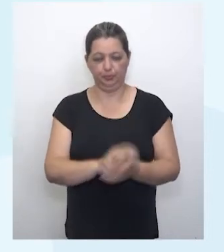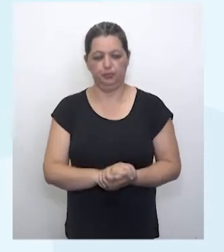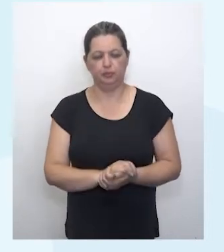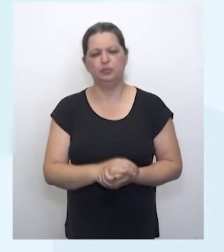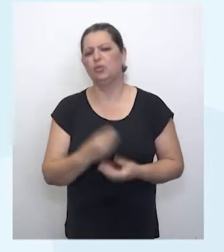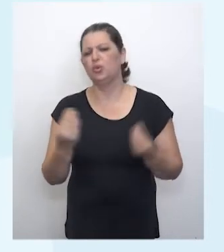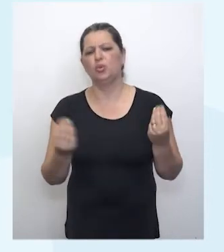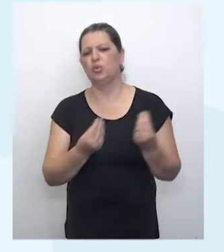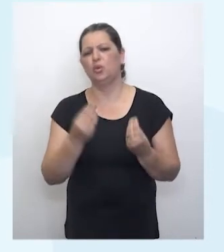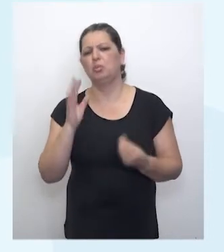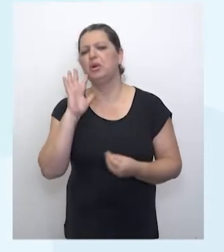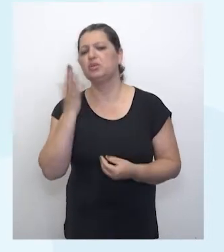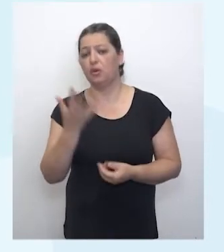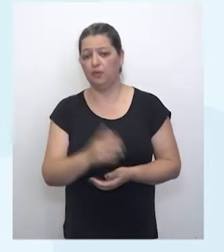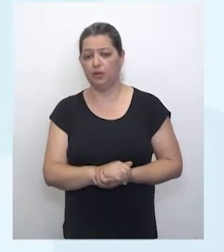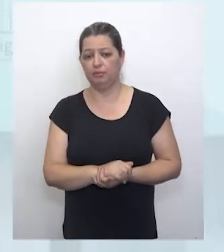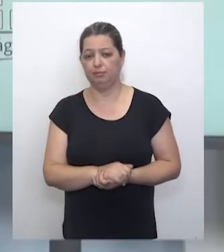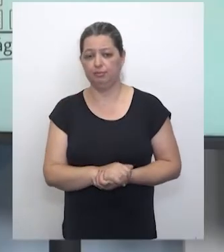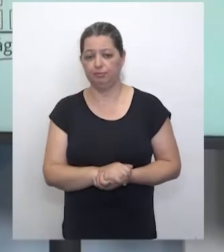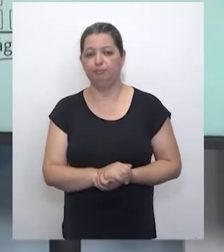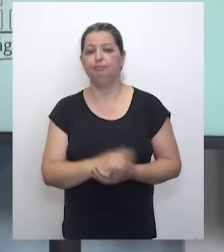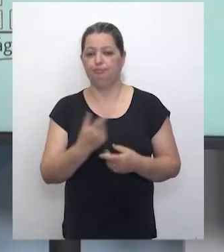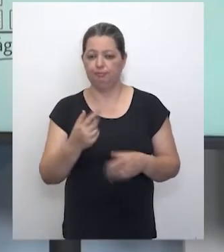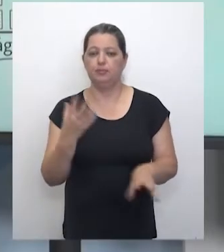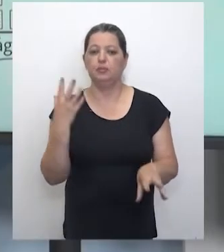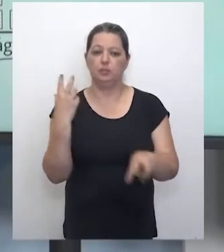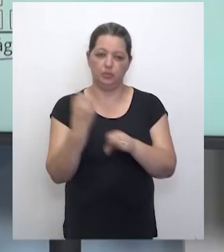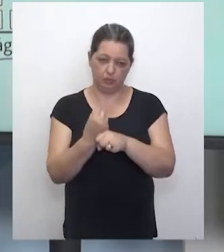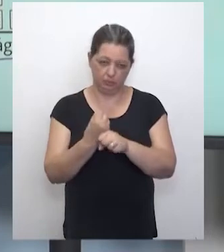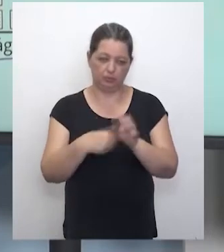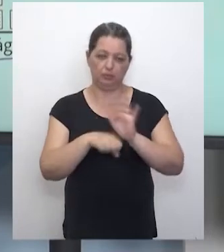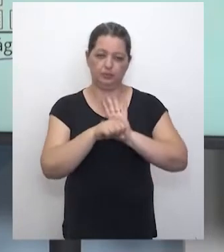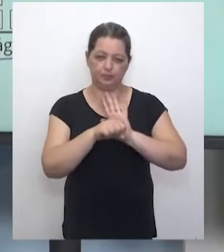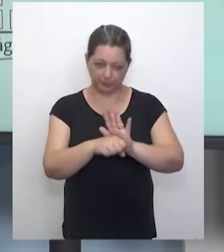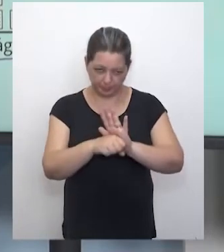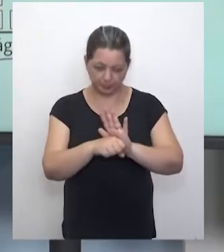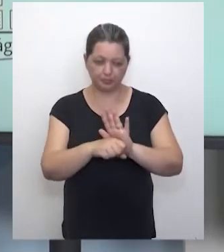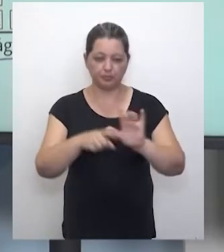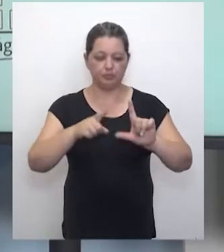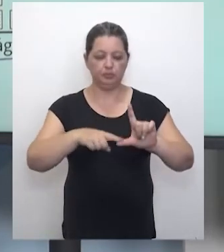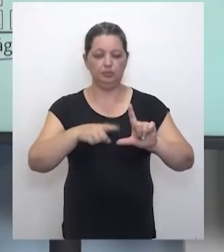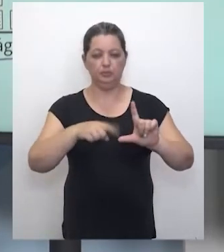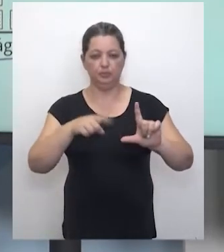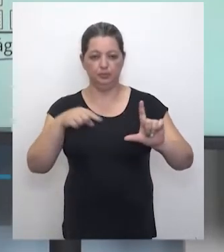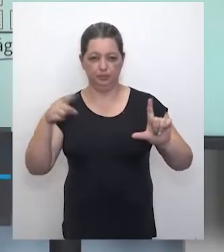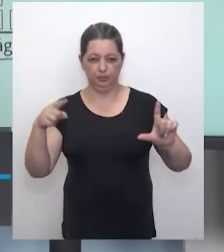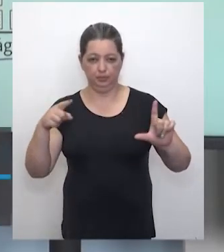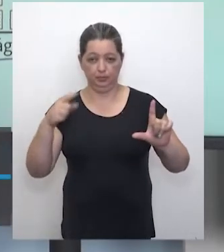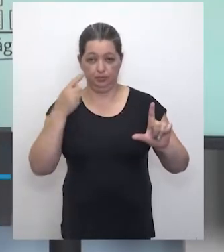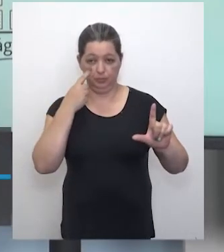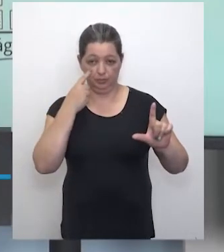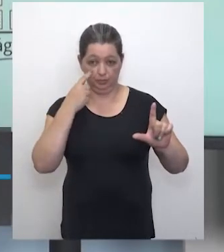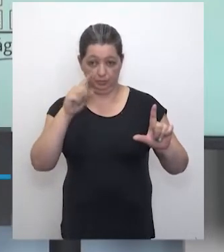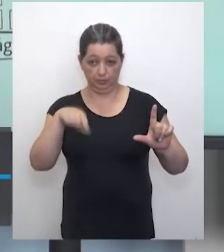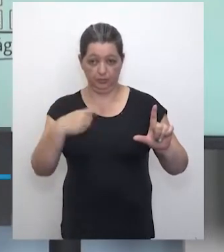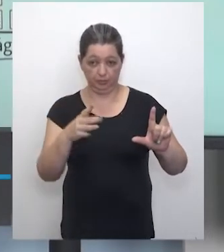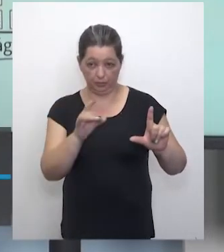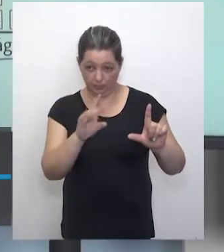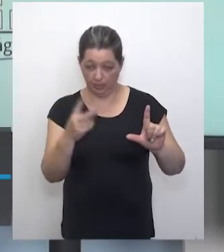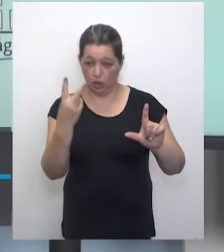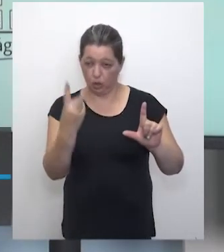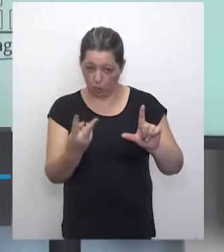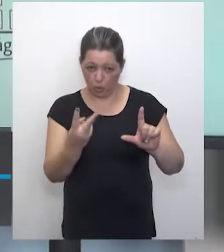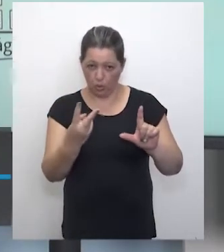que resolve? Você vai contar o total de símbolos do seu gráfico. Aí, cada símbolo representa